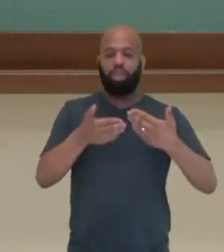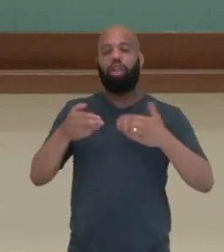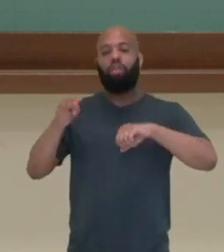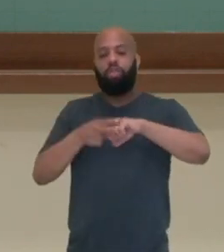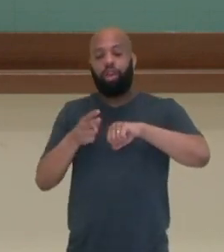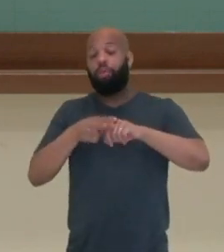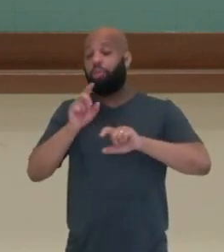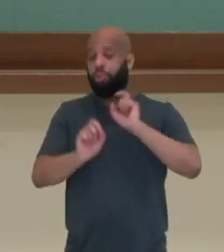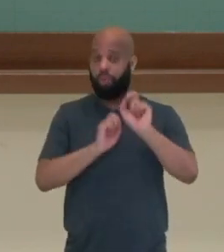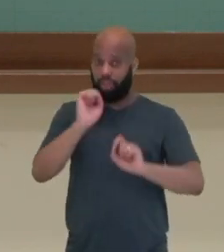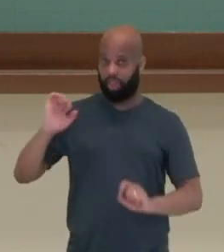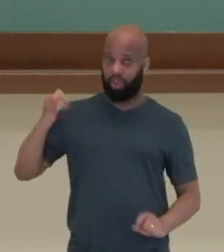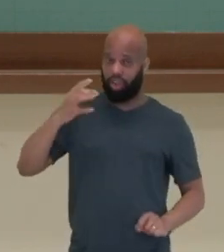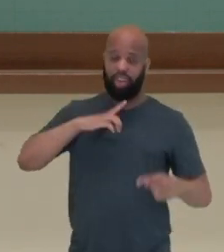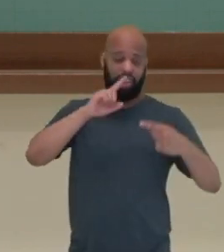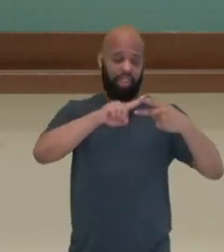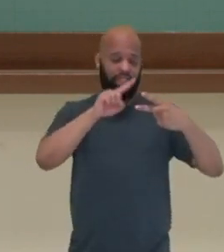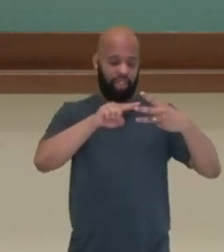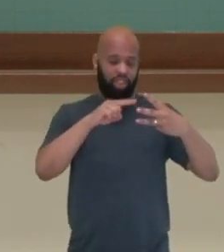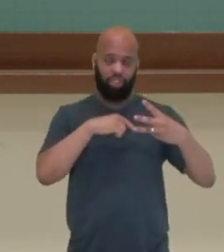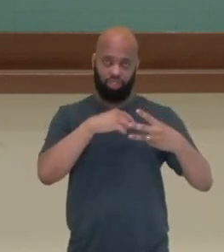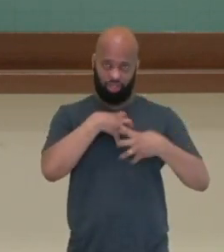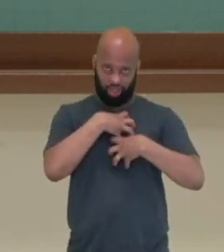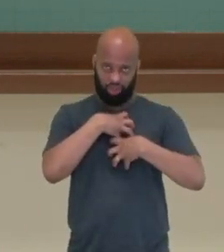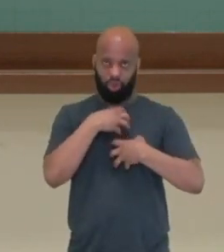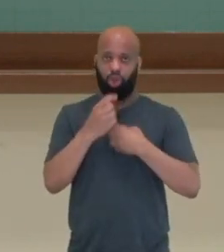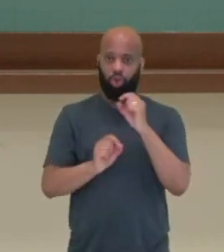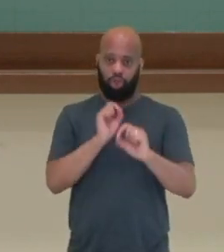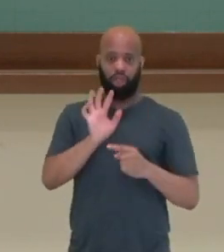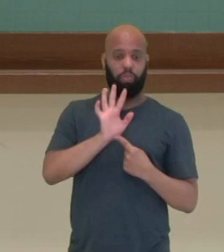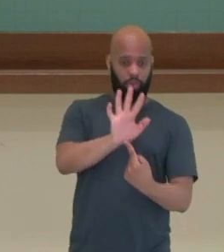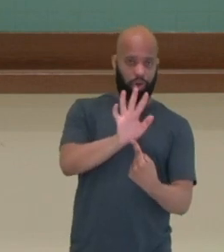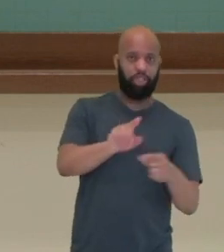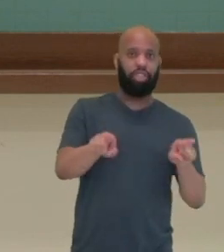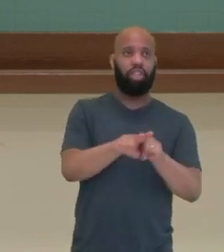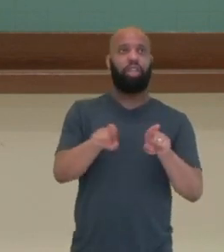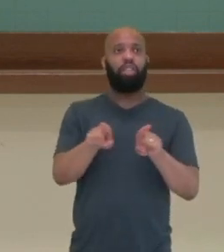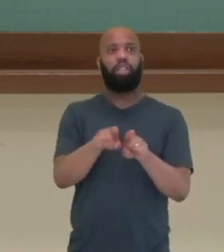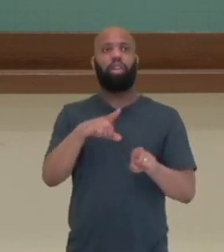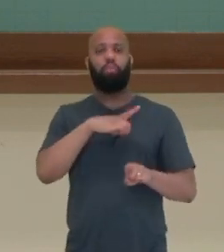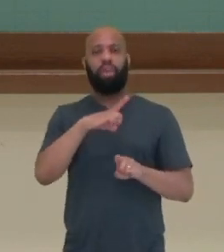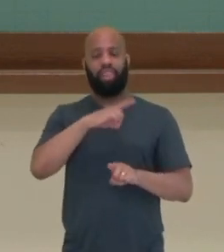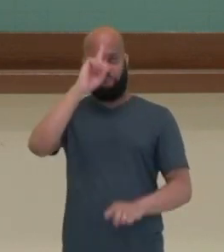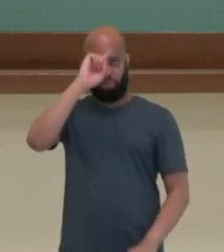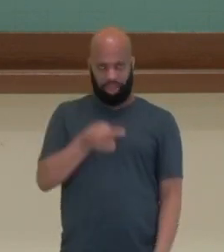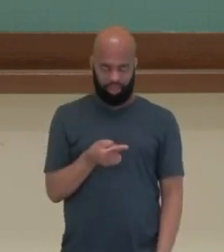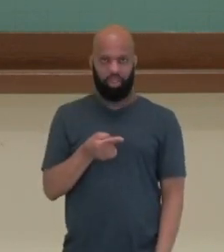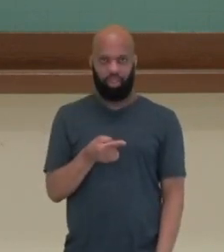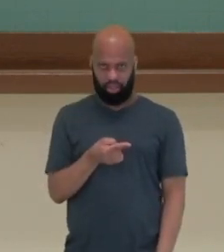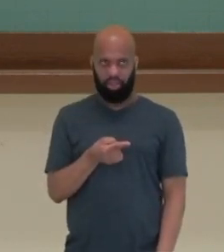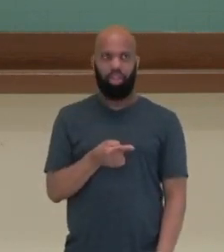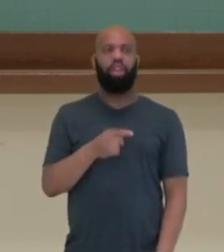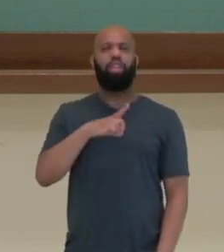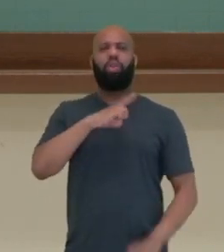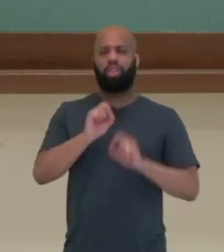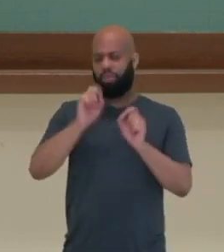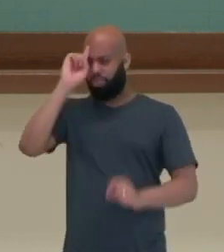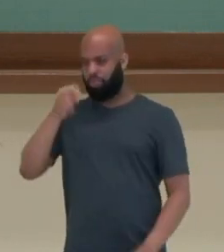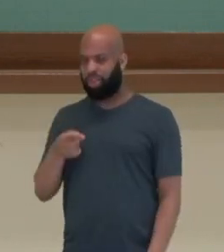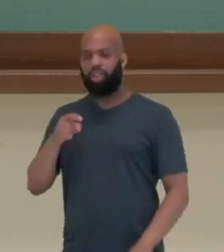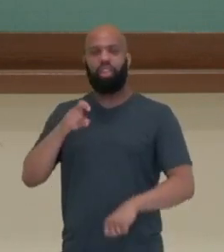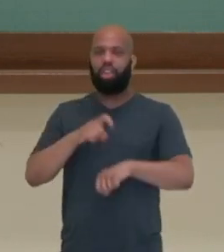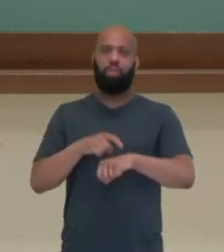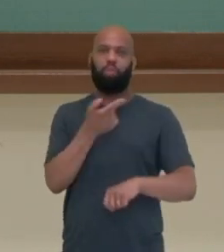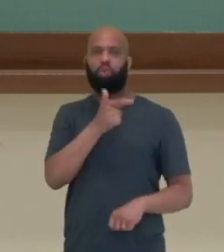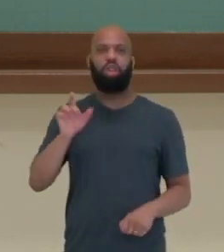verbos ocorrem em 3 modos. O indicativo, o subjuntivo e o imperativo. No imperativo eu não tenho tempo,